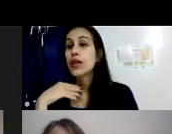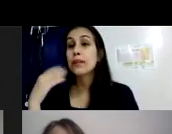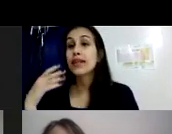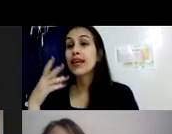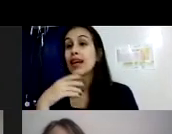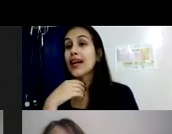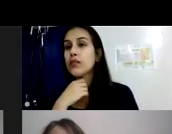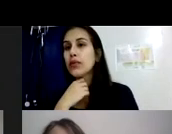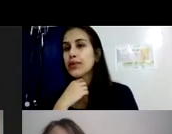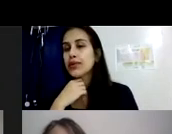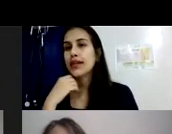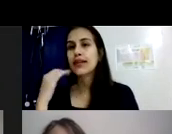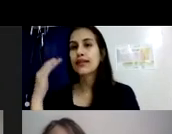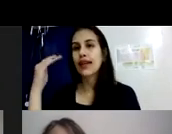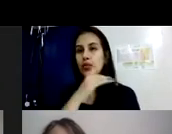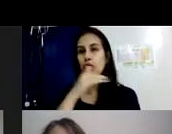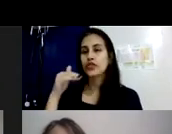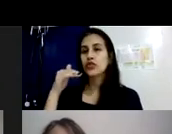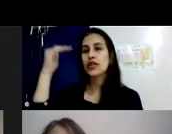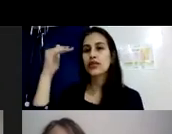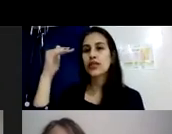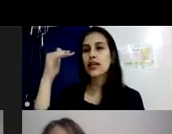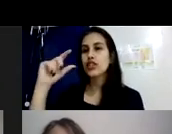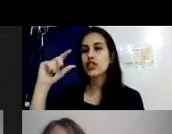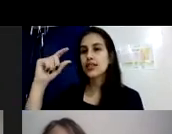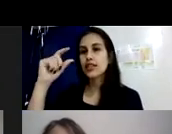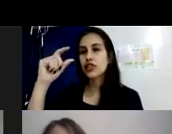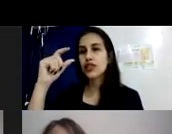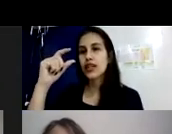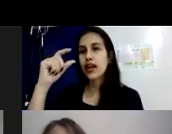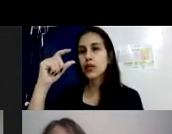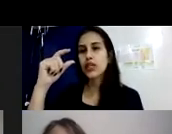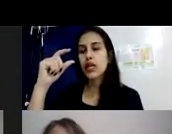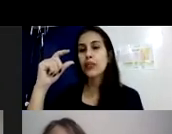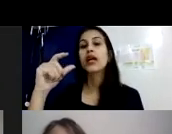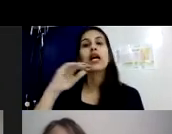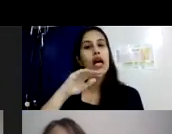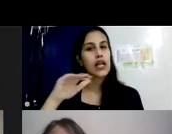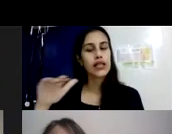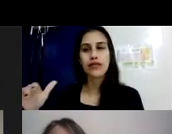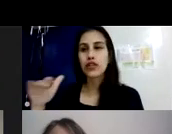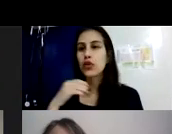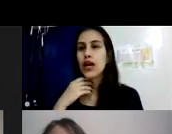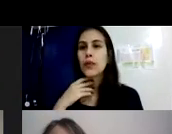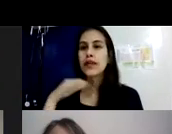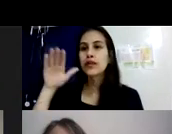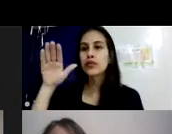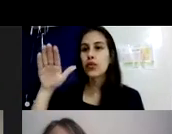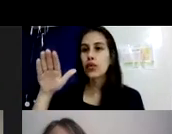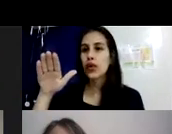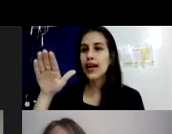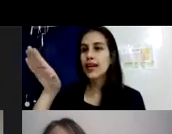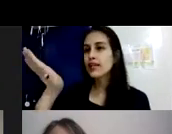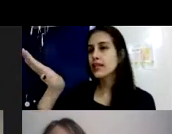porque a mãe dela caía muito entre o corredor e a cozinha, tinha esse tipo de degrauzinho. Ela teve que trocar o